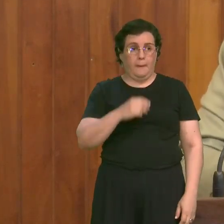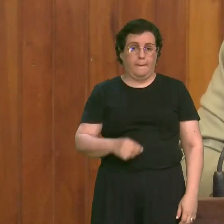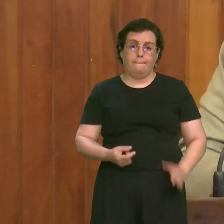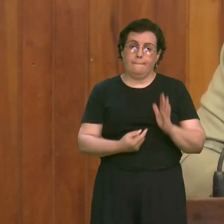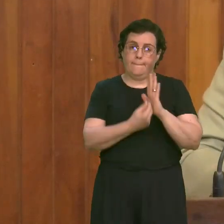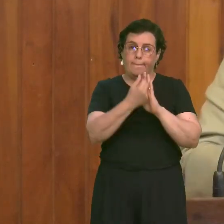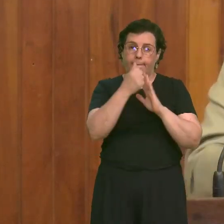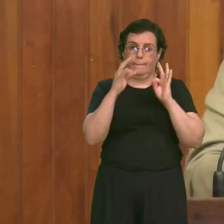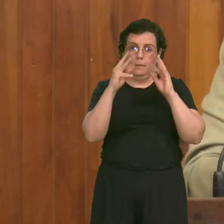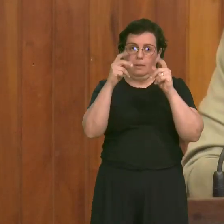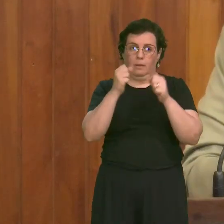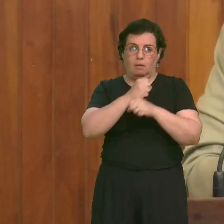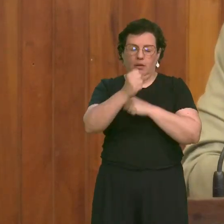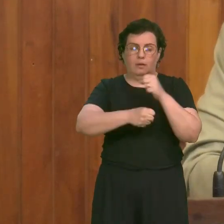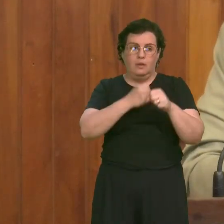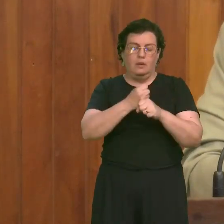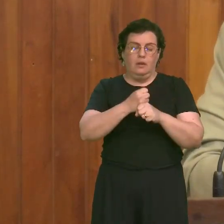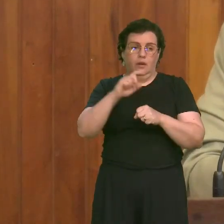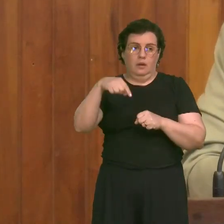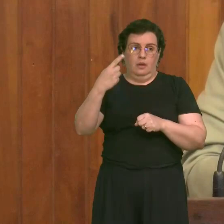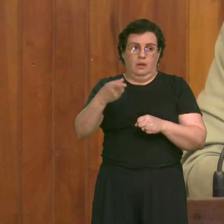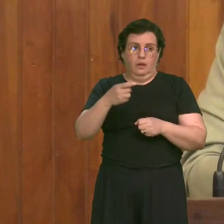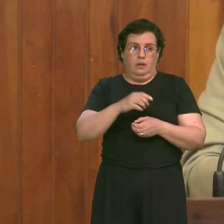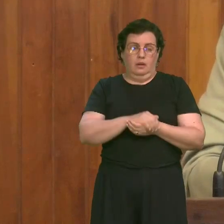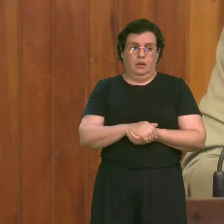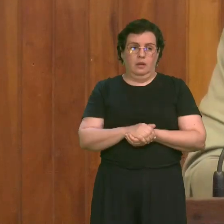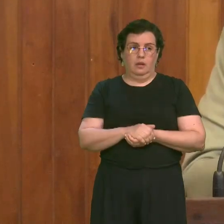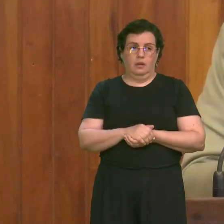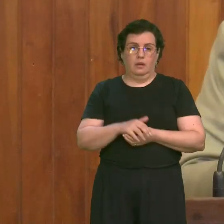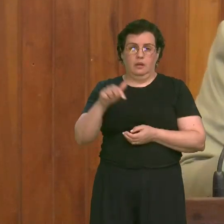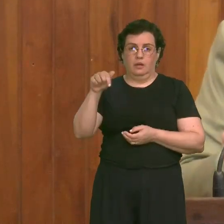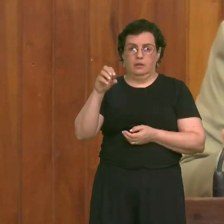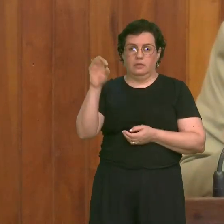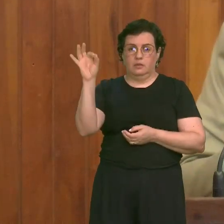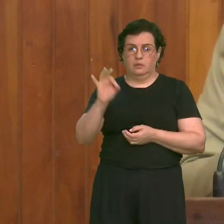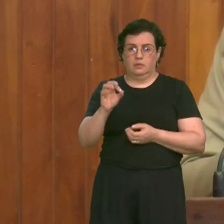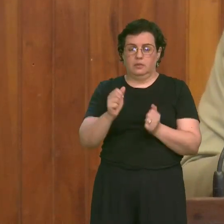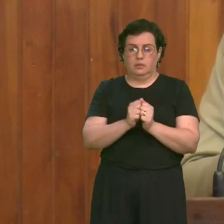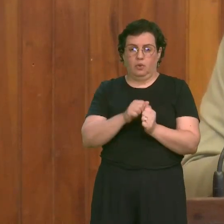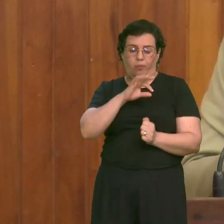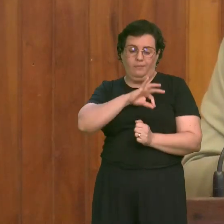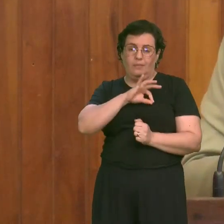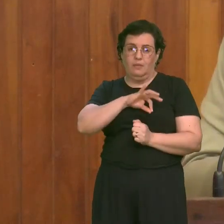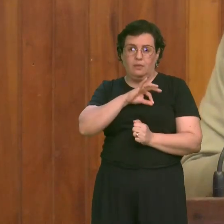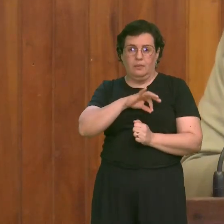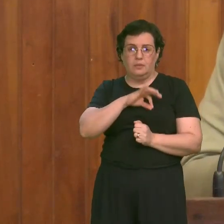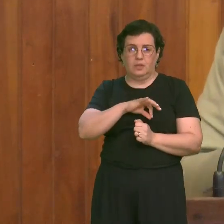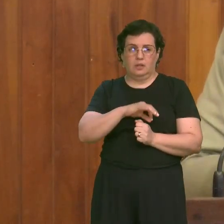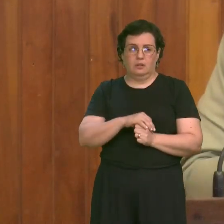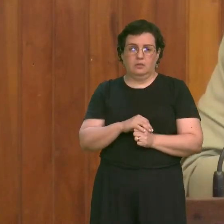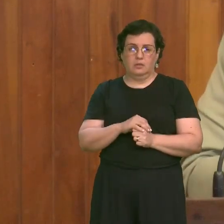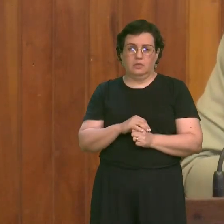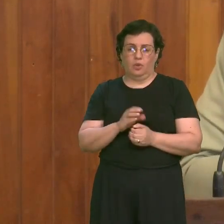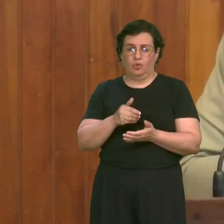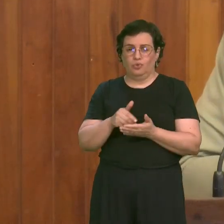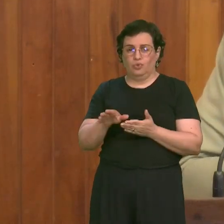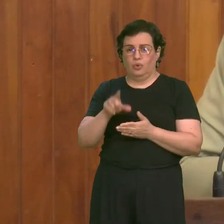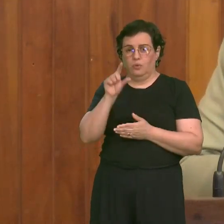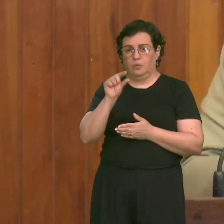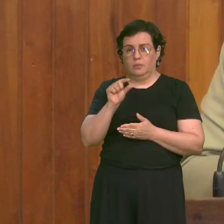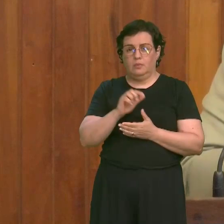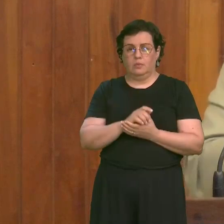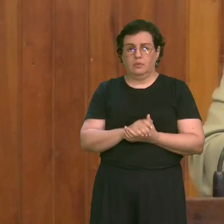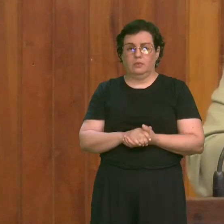orçamento total para o ano que vem é que 70% aqui com o pessoal vai sobrar muito pouco aqui